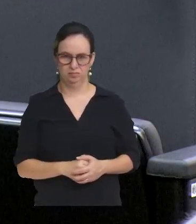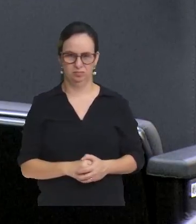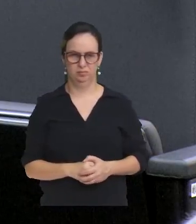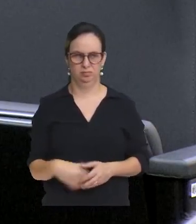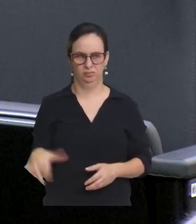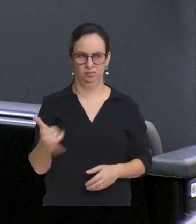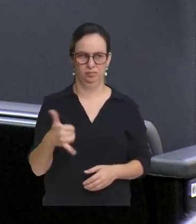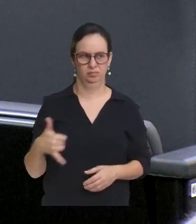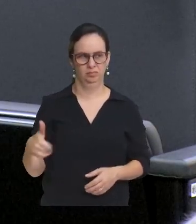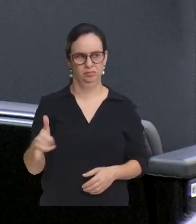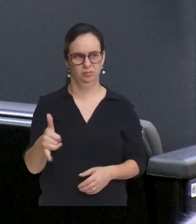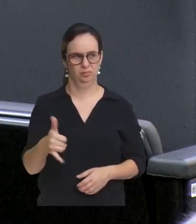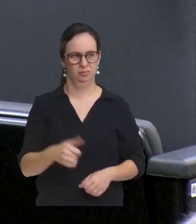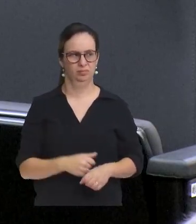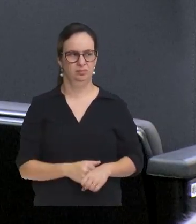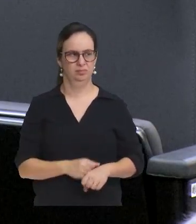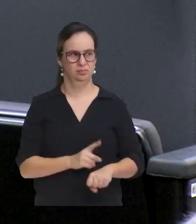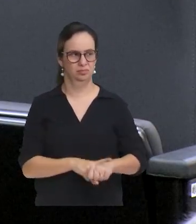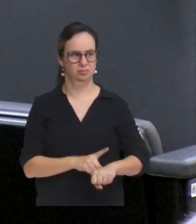Câmara Municipal e